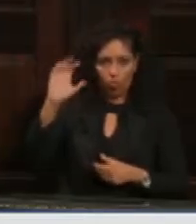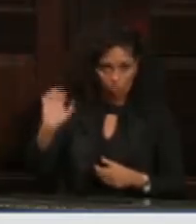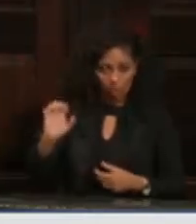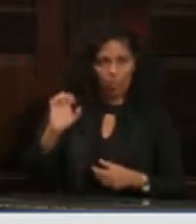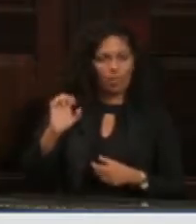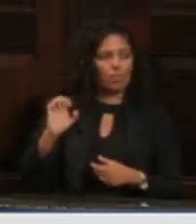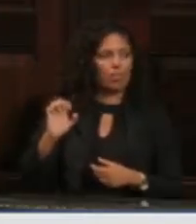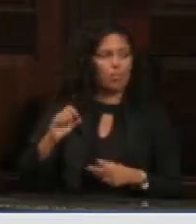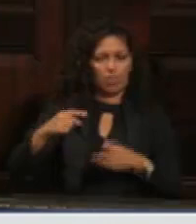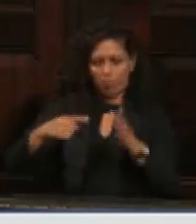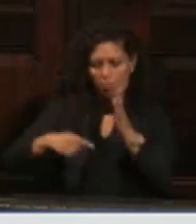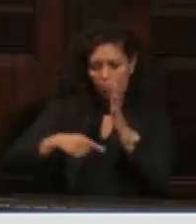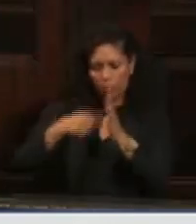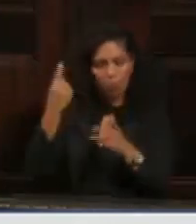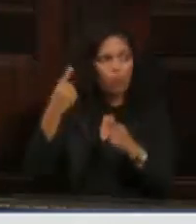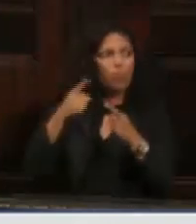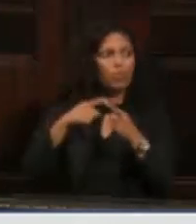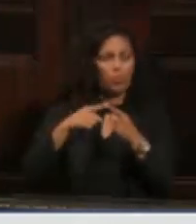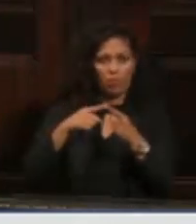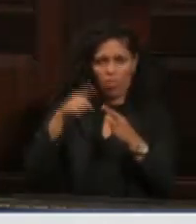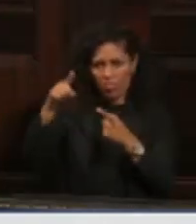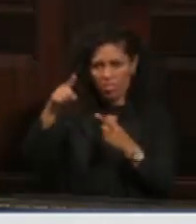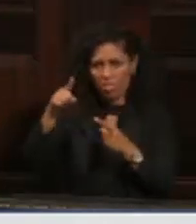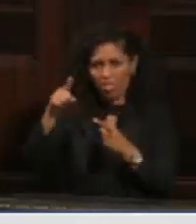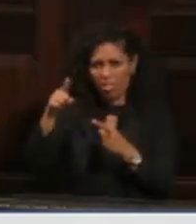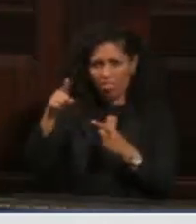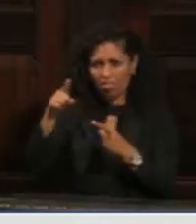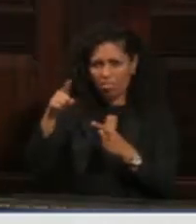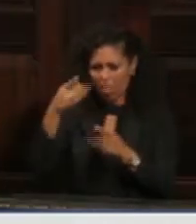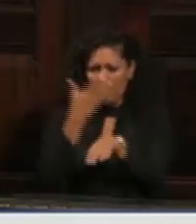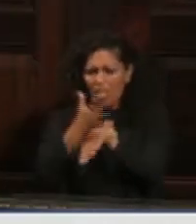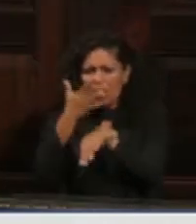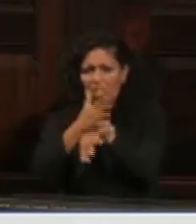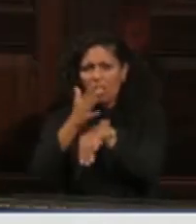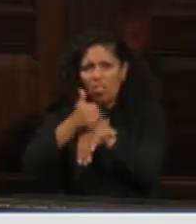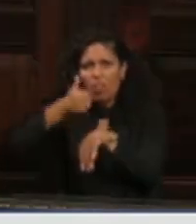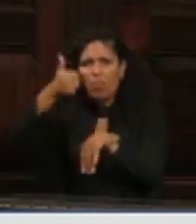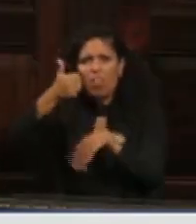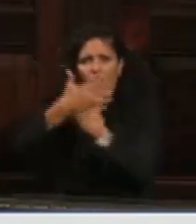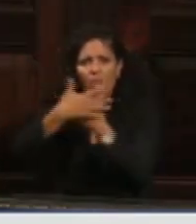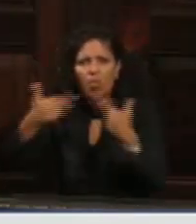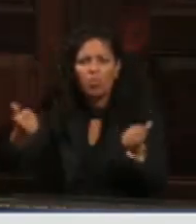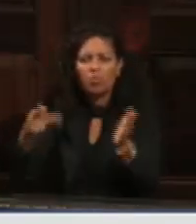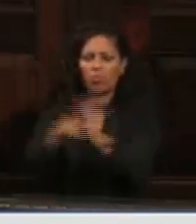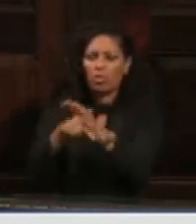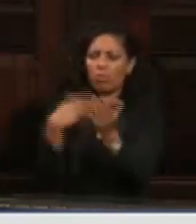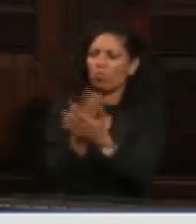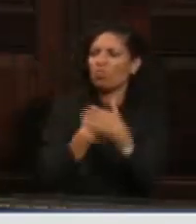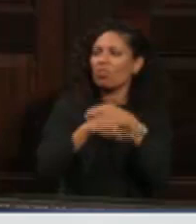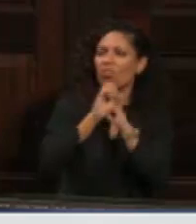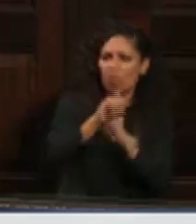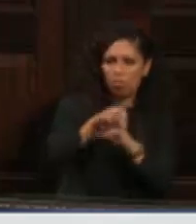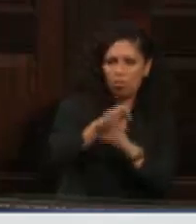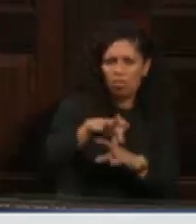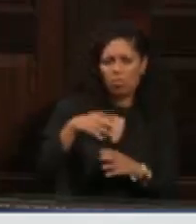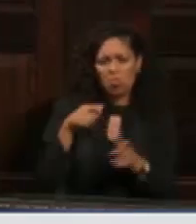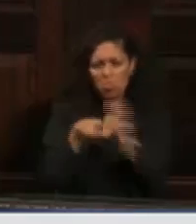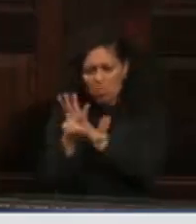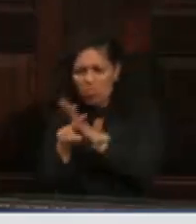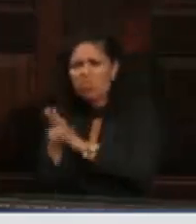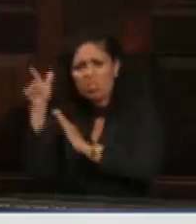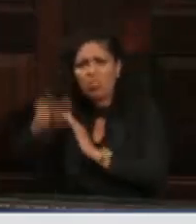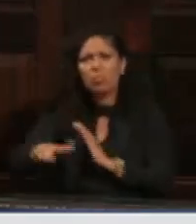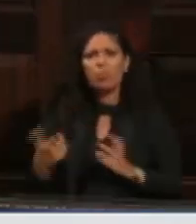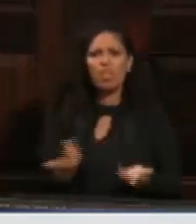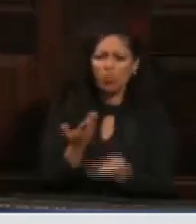sugerir, que primeiro se qualifique um pouco mais no tocante aos assuntos da educação. Que pesquise mais, que